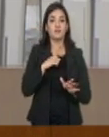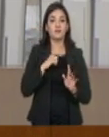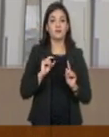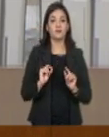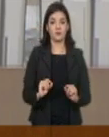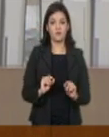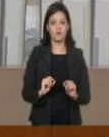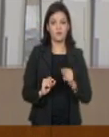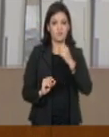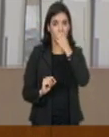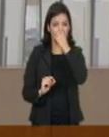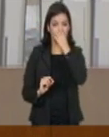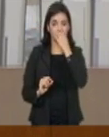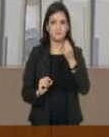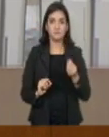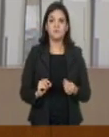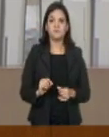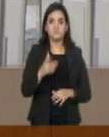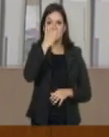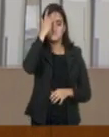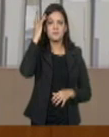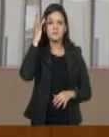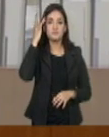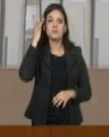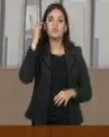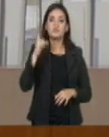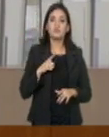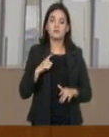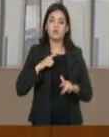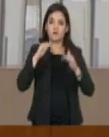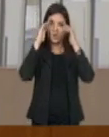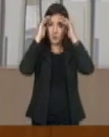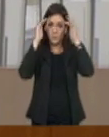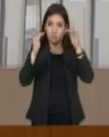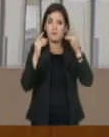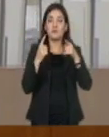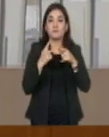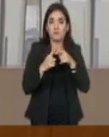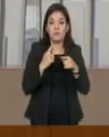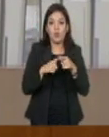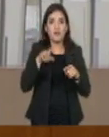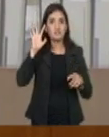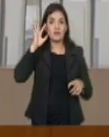naquela situação de cumprimento em razão da decisão do Supremo. Houve essa confusão.